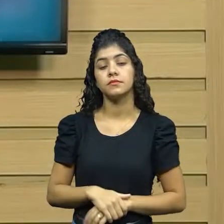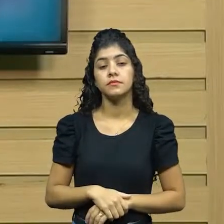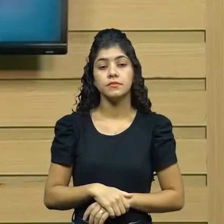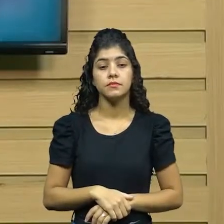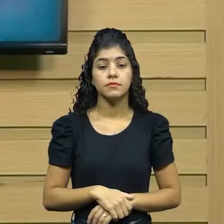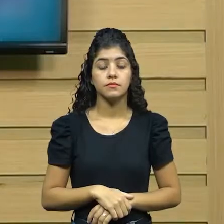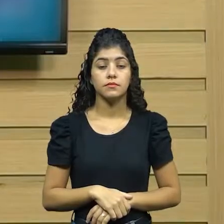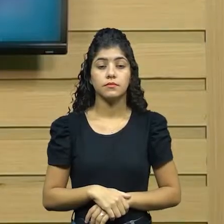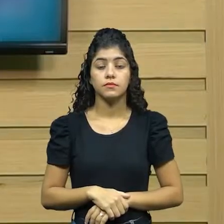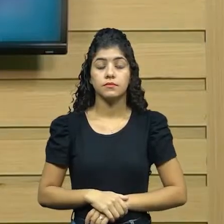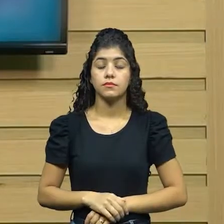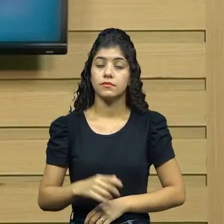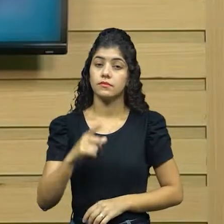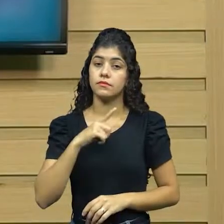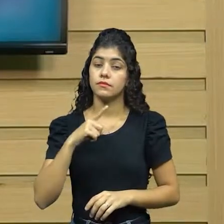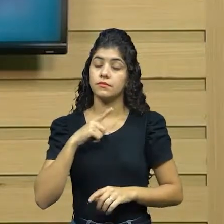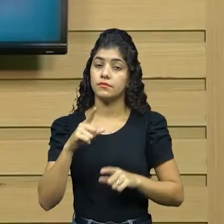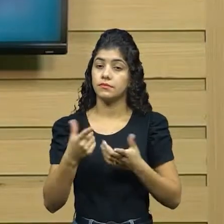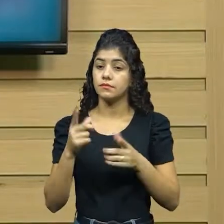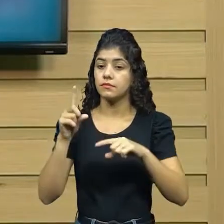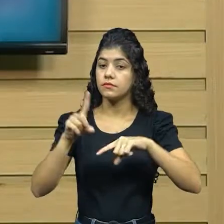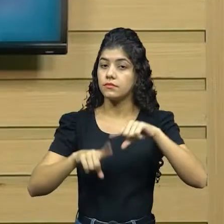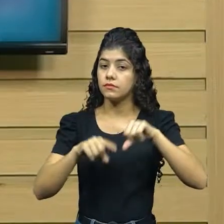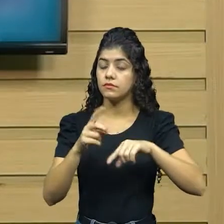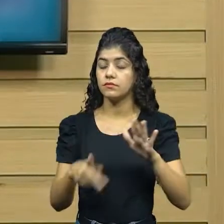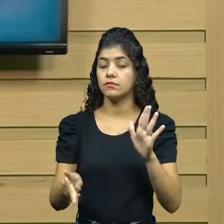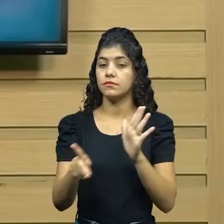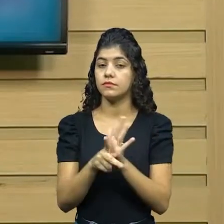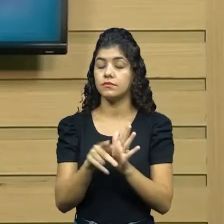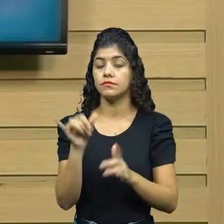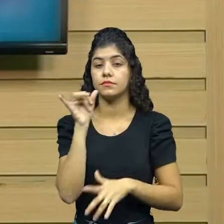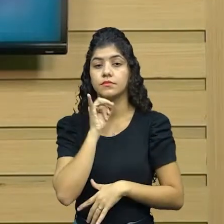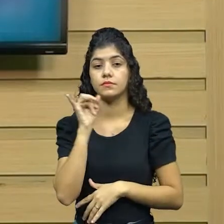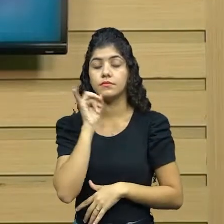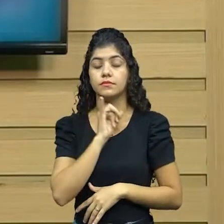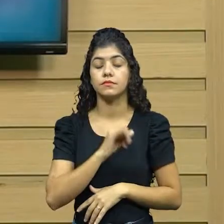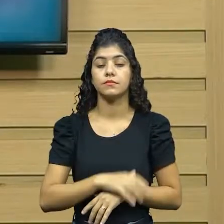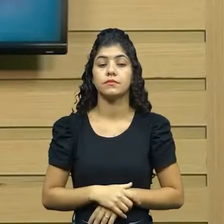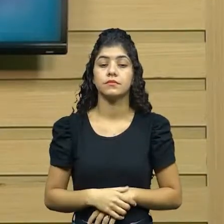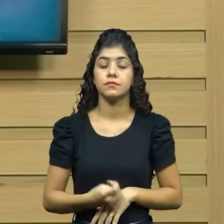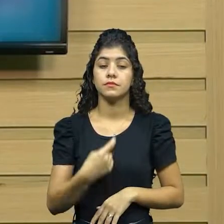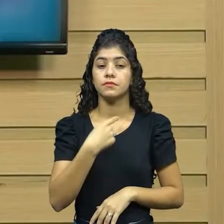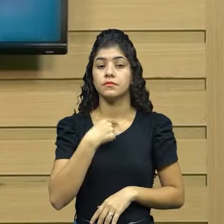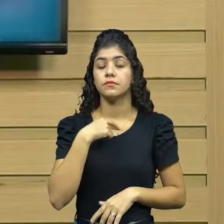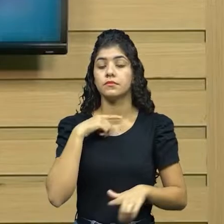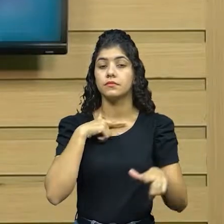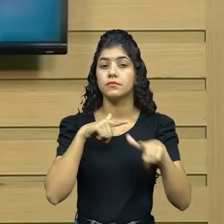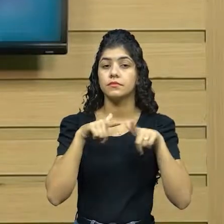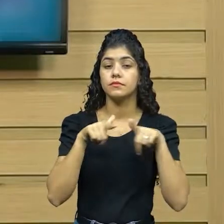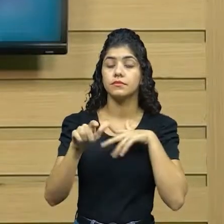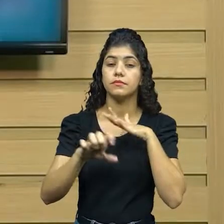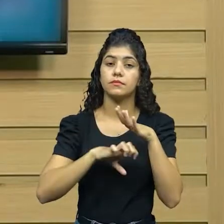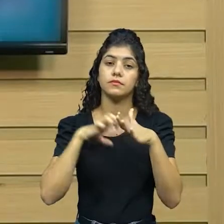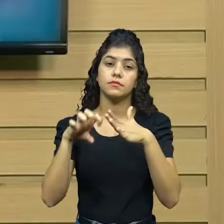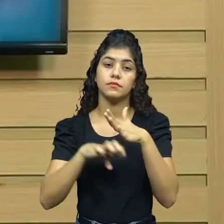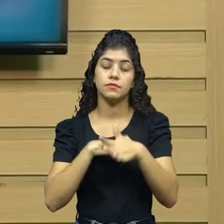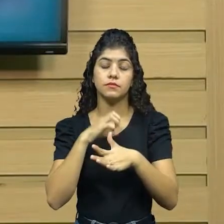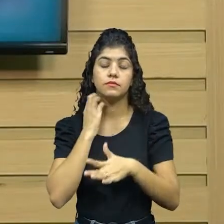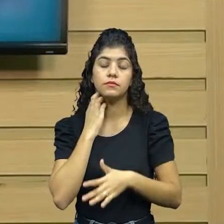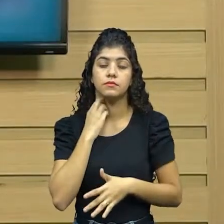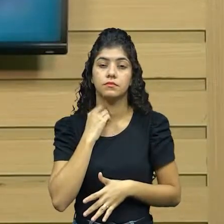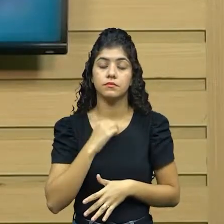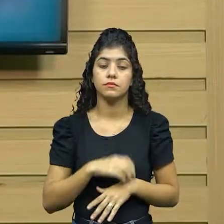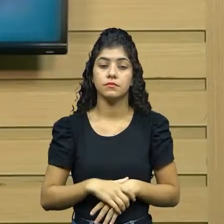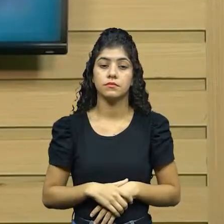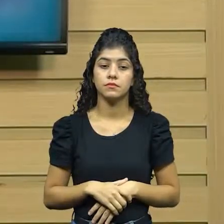está fornecendo ao mercado um produto específico. Por exemplo, eu estou trabalhando numa empresa, num comércio,